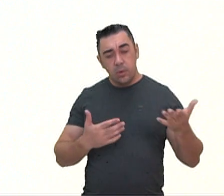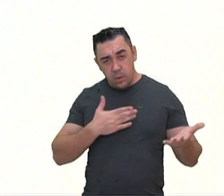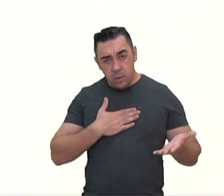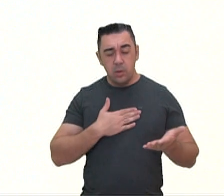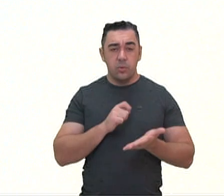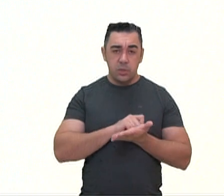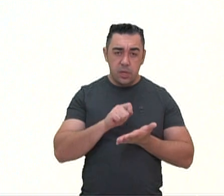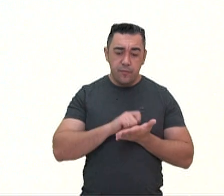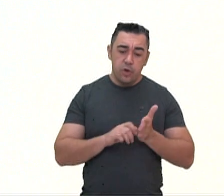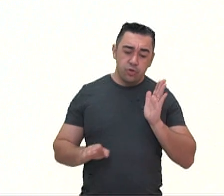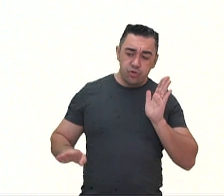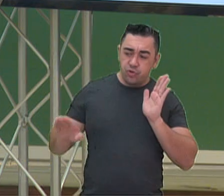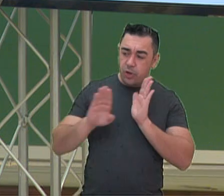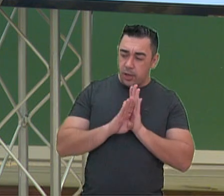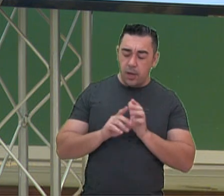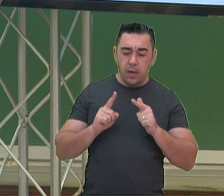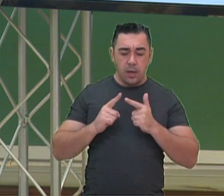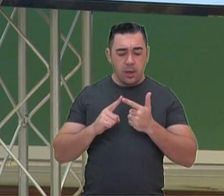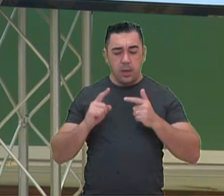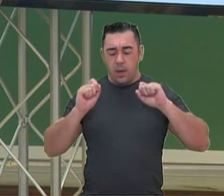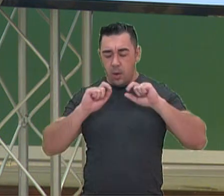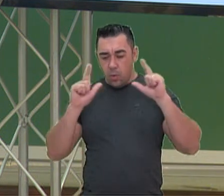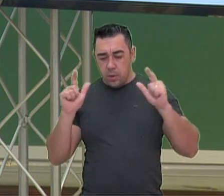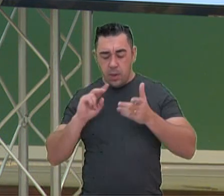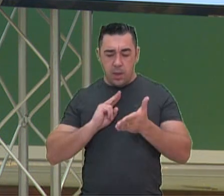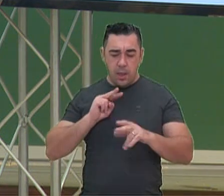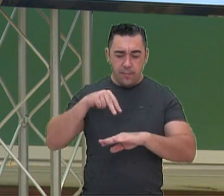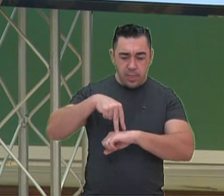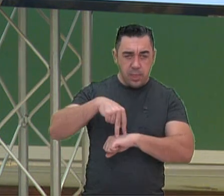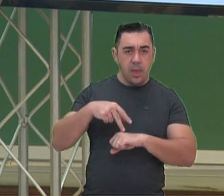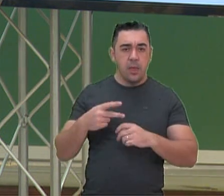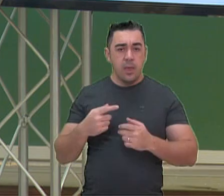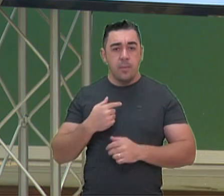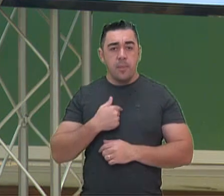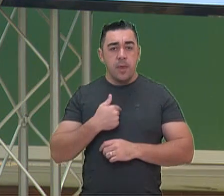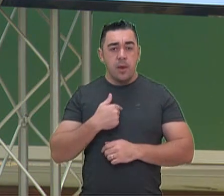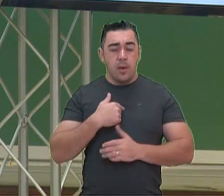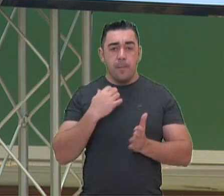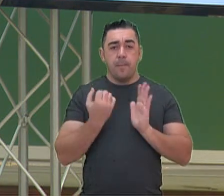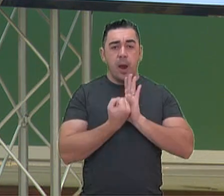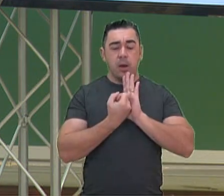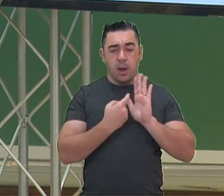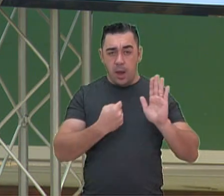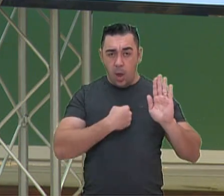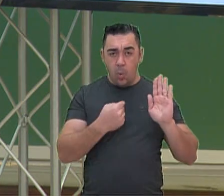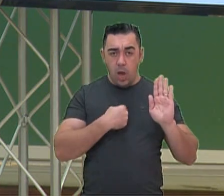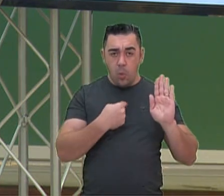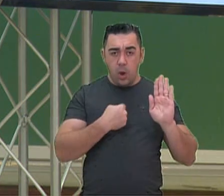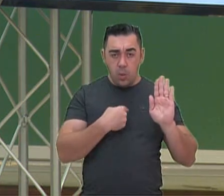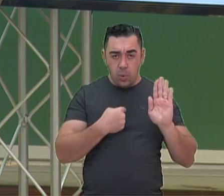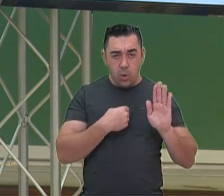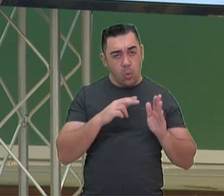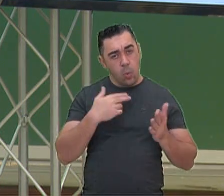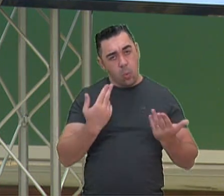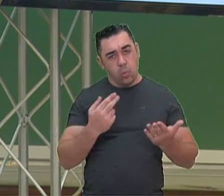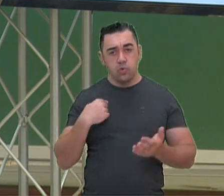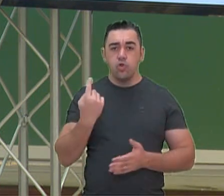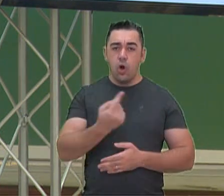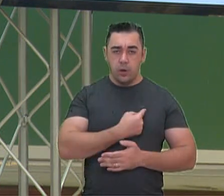escrevendo, cheguei, acordei, levantei. Primeira pessoa marca que sou eu ou somos